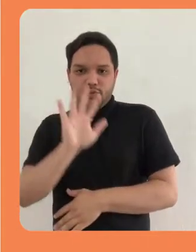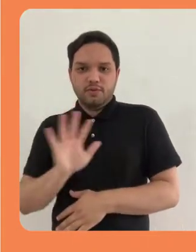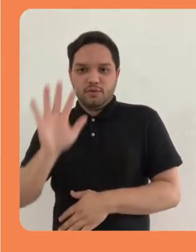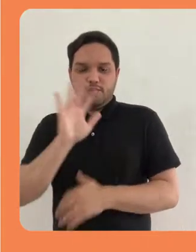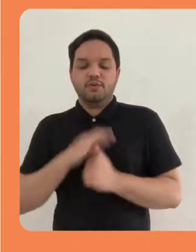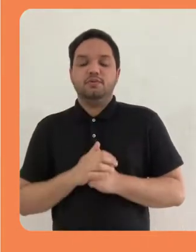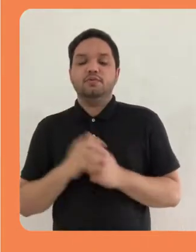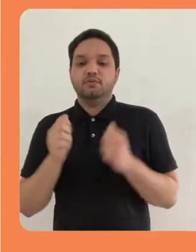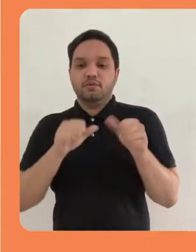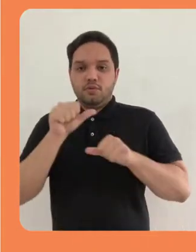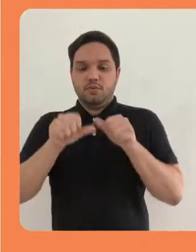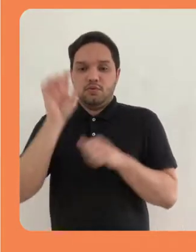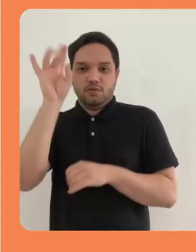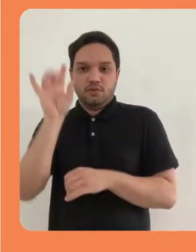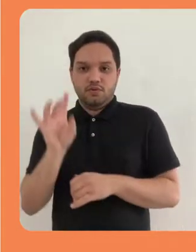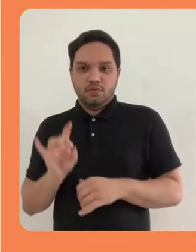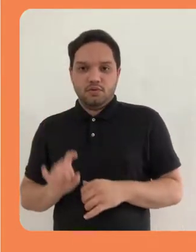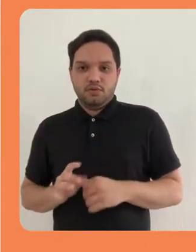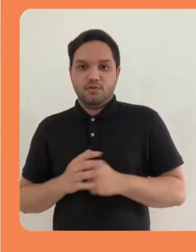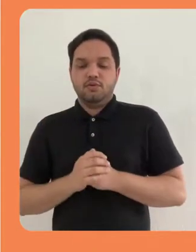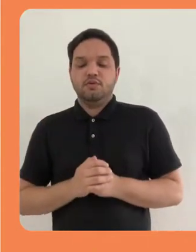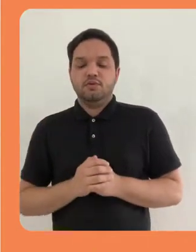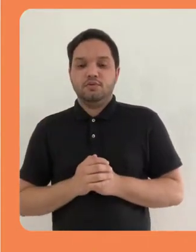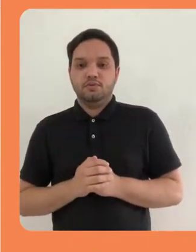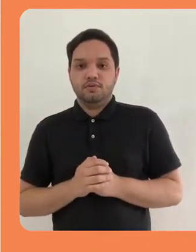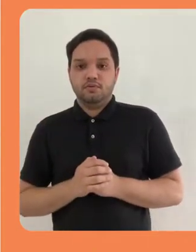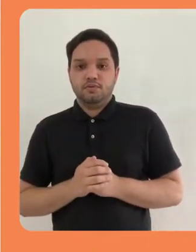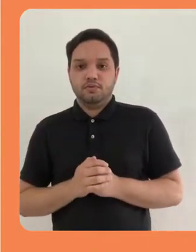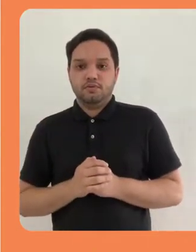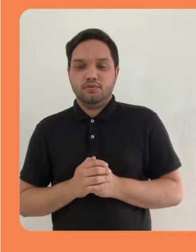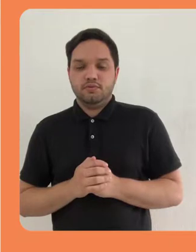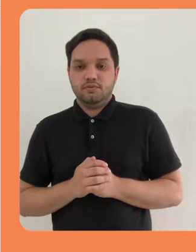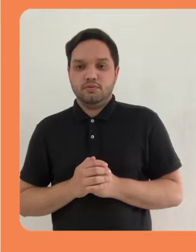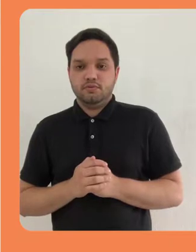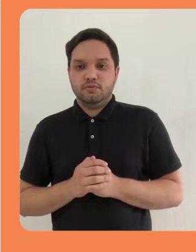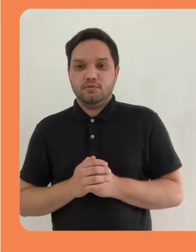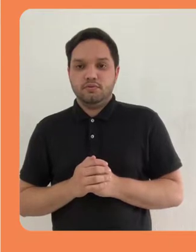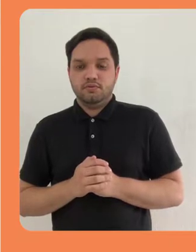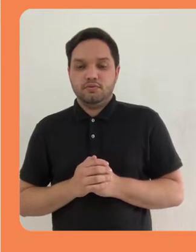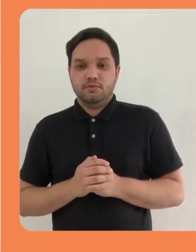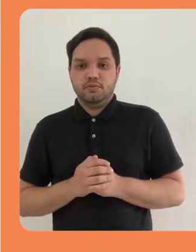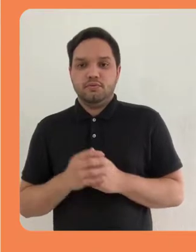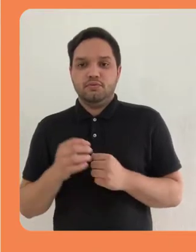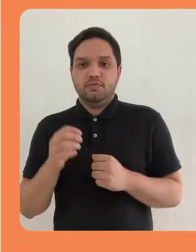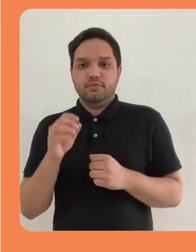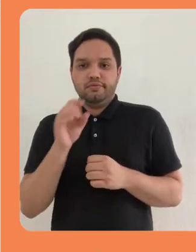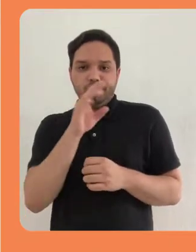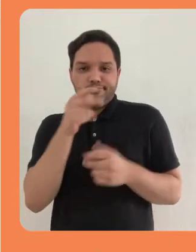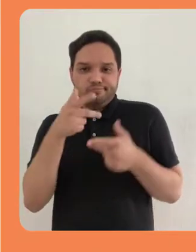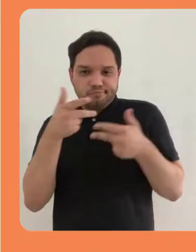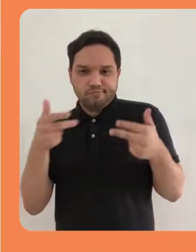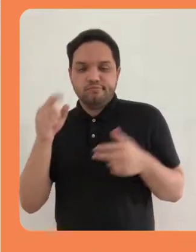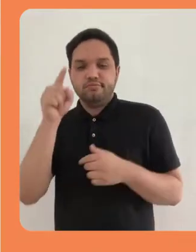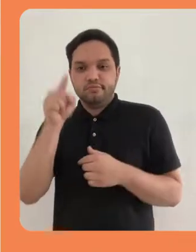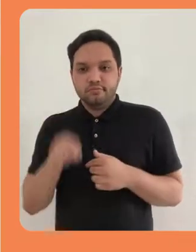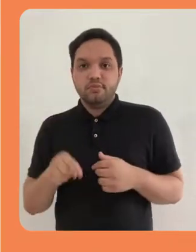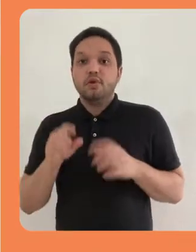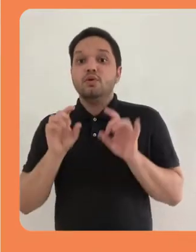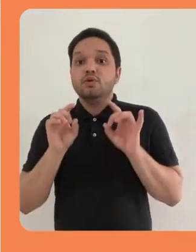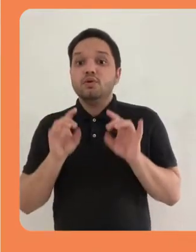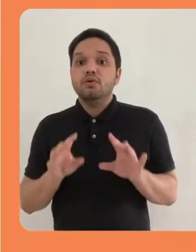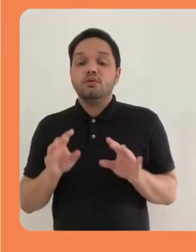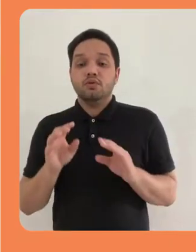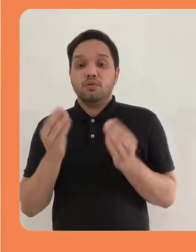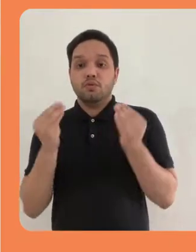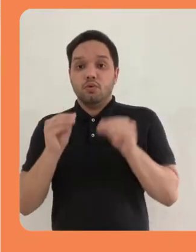parte visuais incluindo imagens que então modificariam cada um desses é